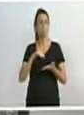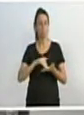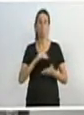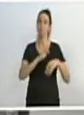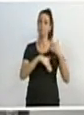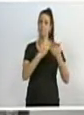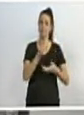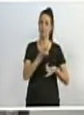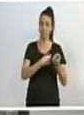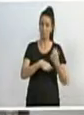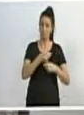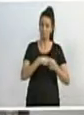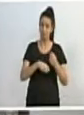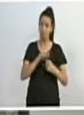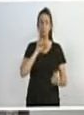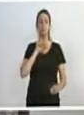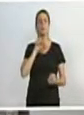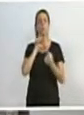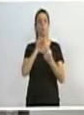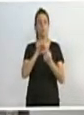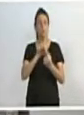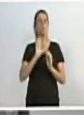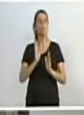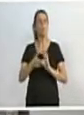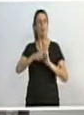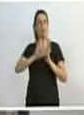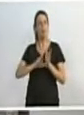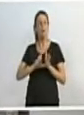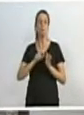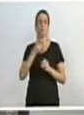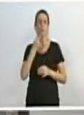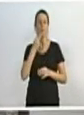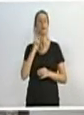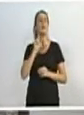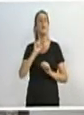o objetivo de, como já foi dito aqui esta noite, fomentar, né,